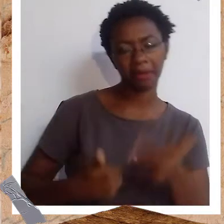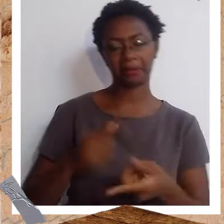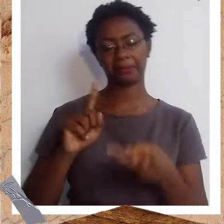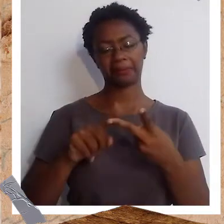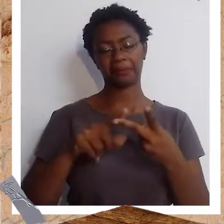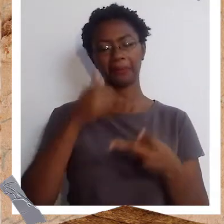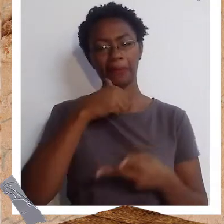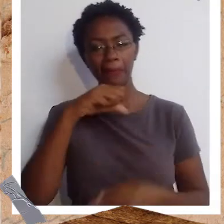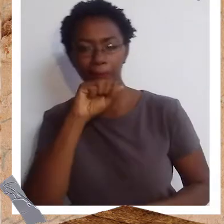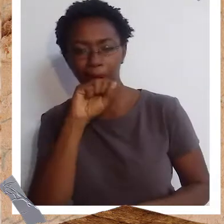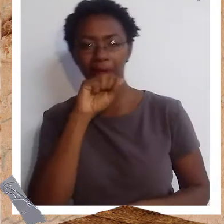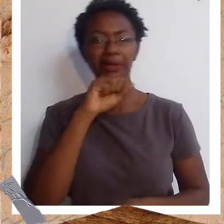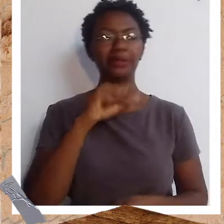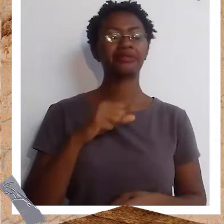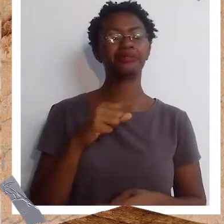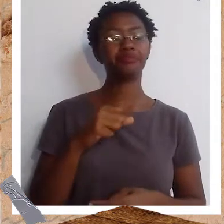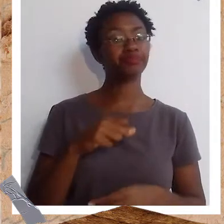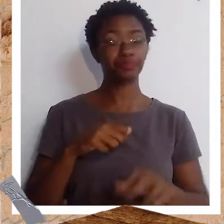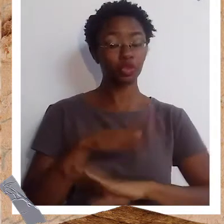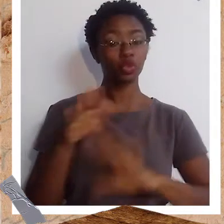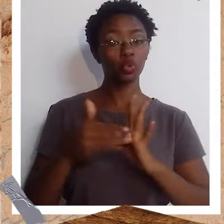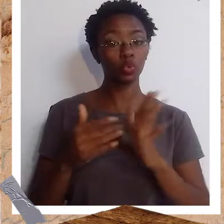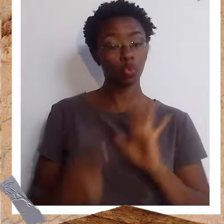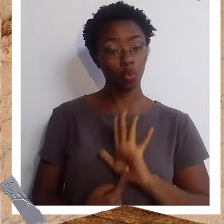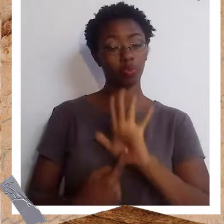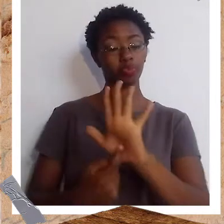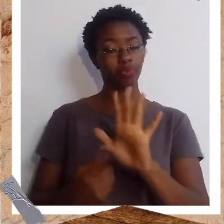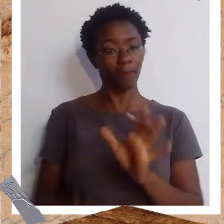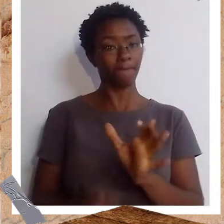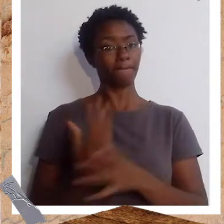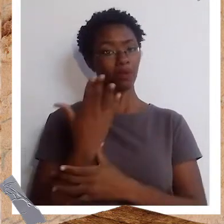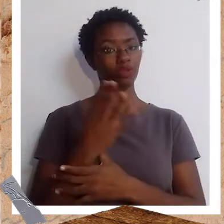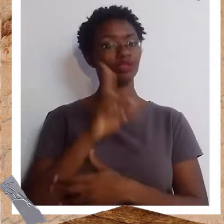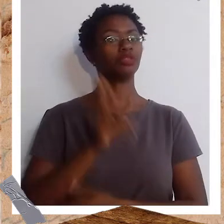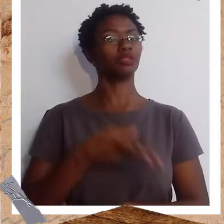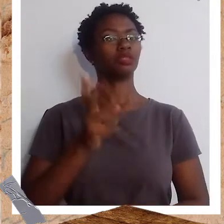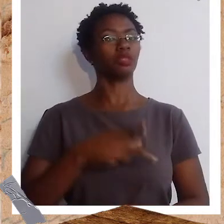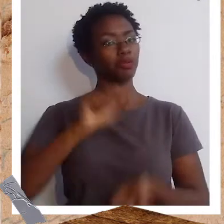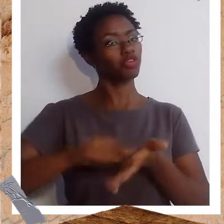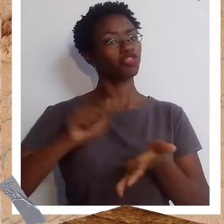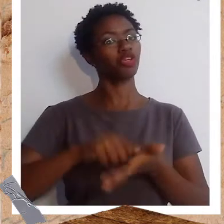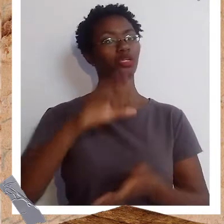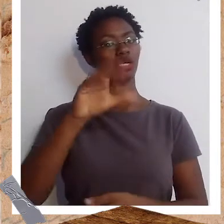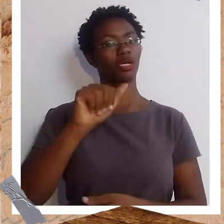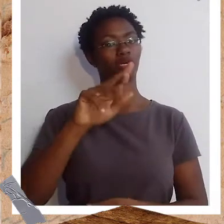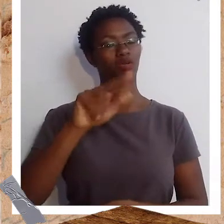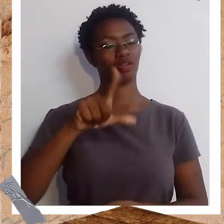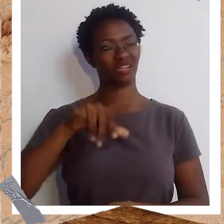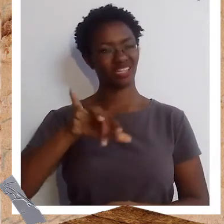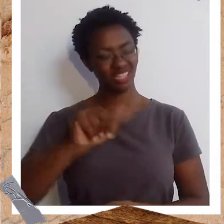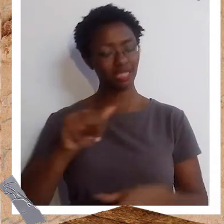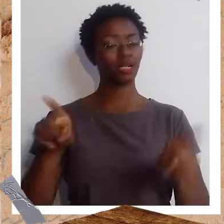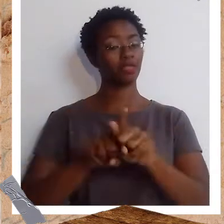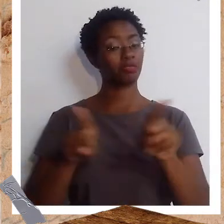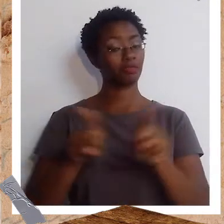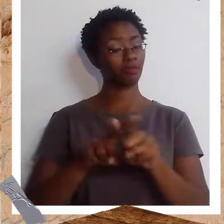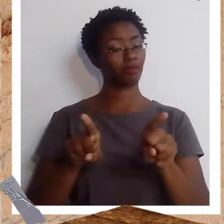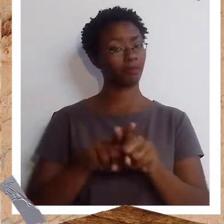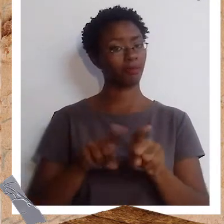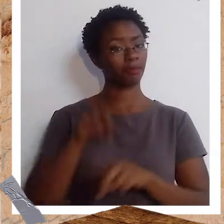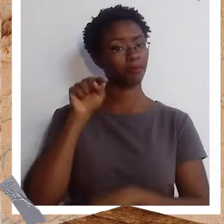maternidade, e isso aparece sempre, né, na escrita da Carolina, e também com